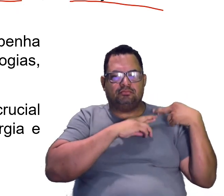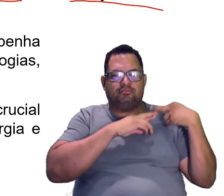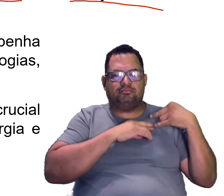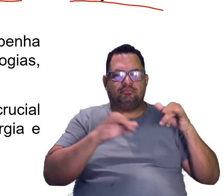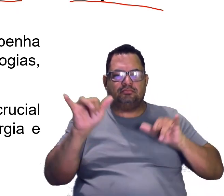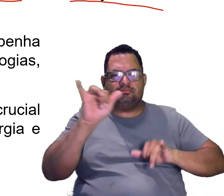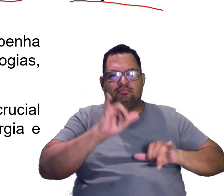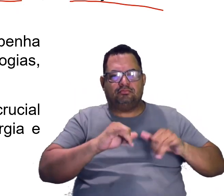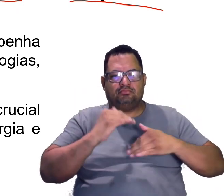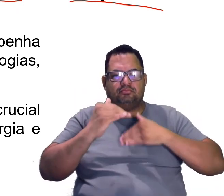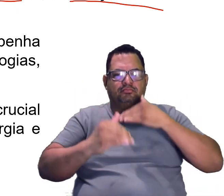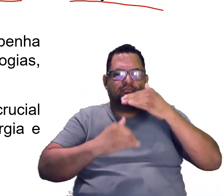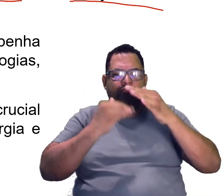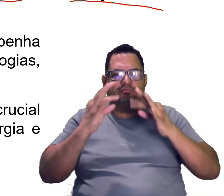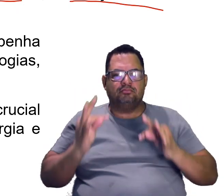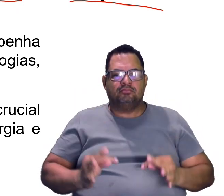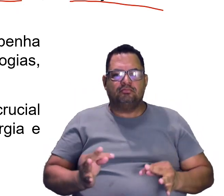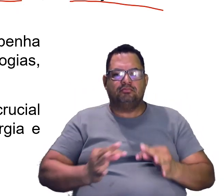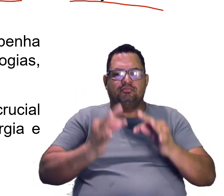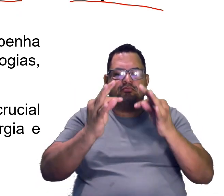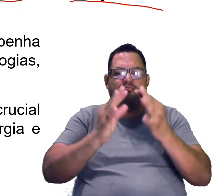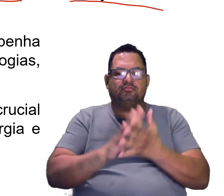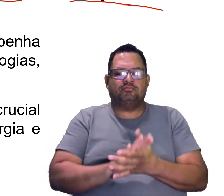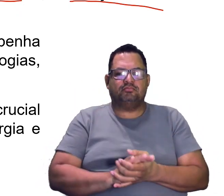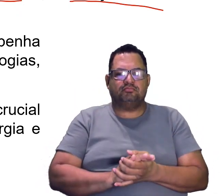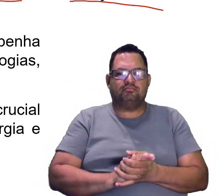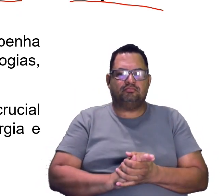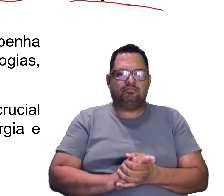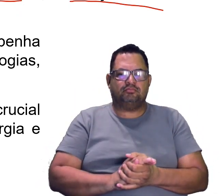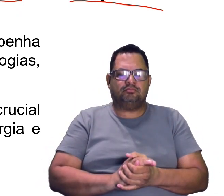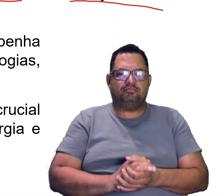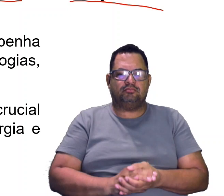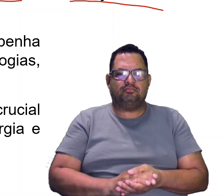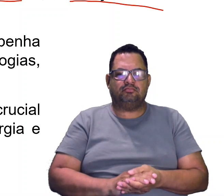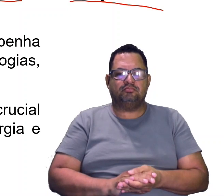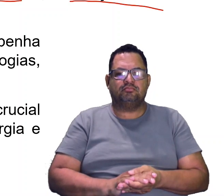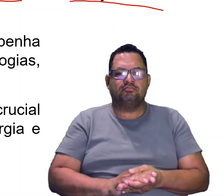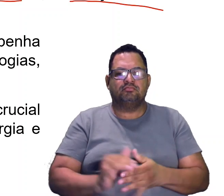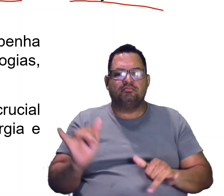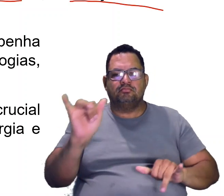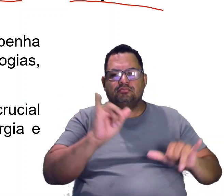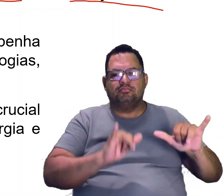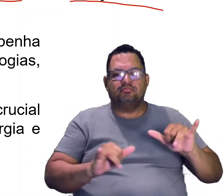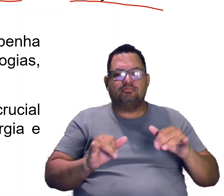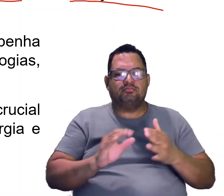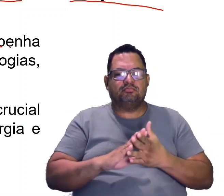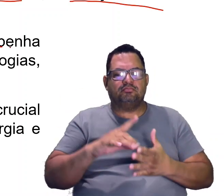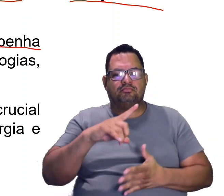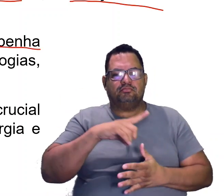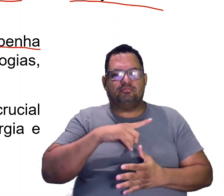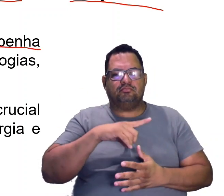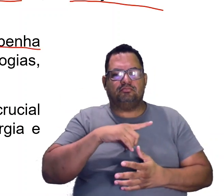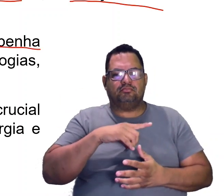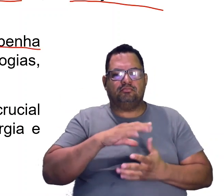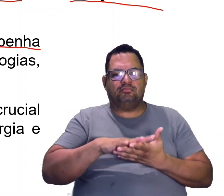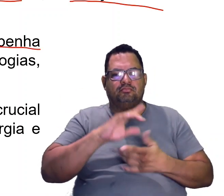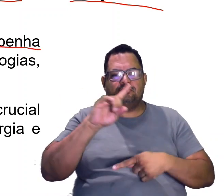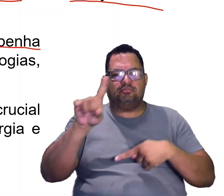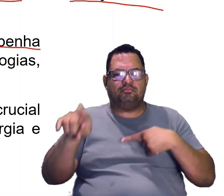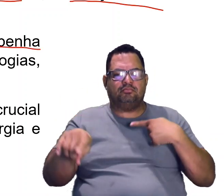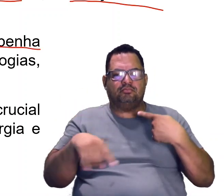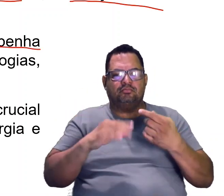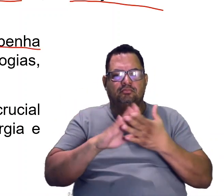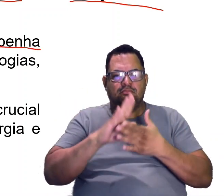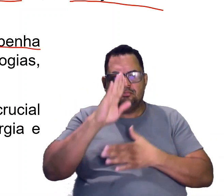Pelo desenvolvimento de tecnologia. Aqui a química ela desempenha um